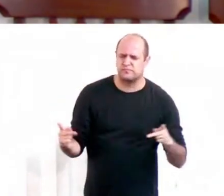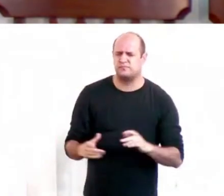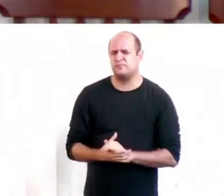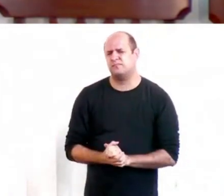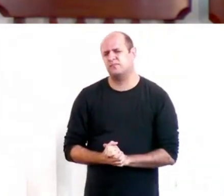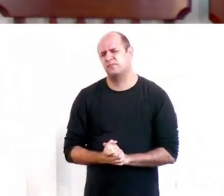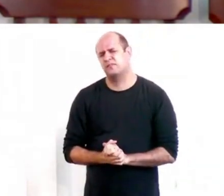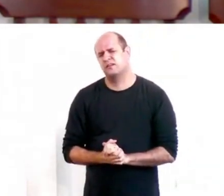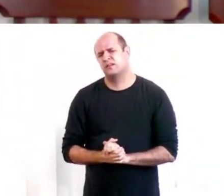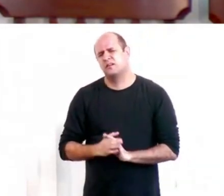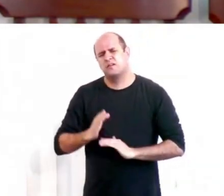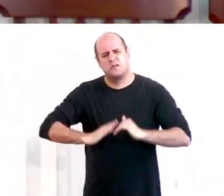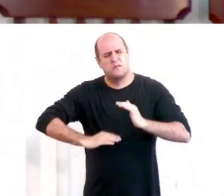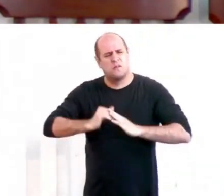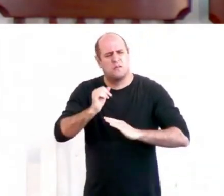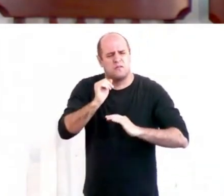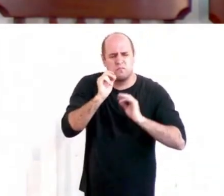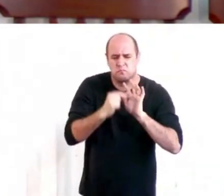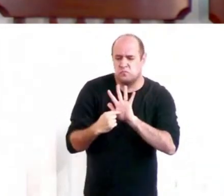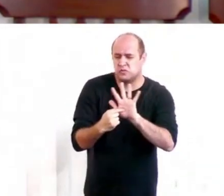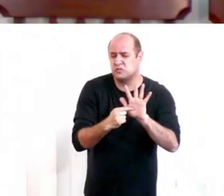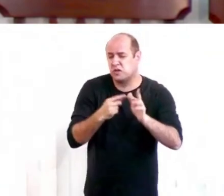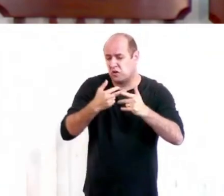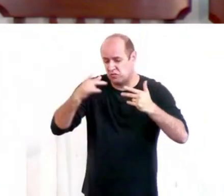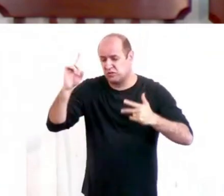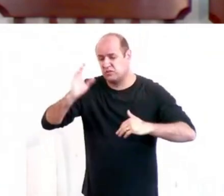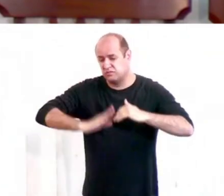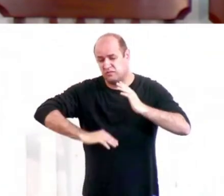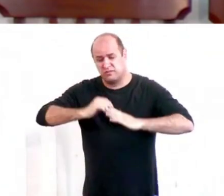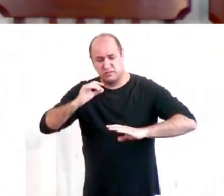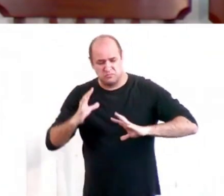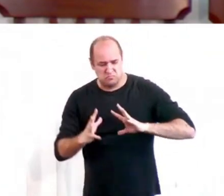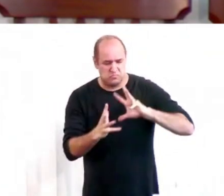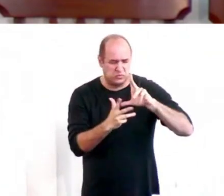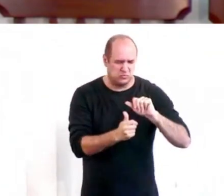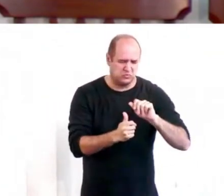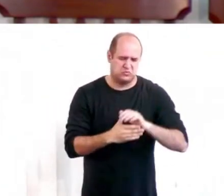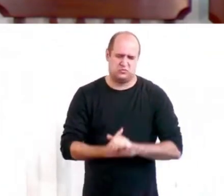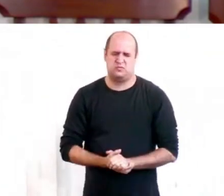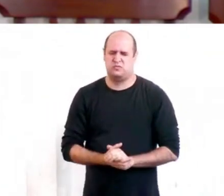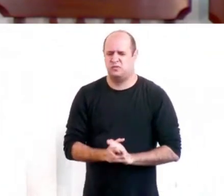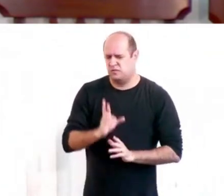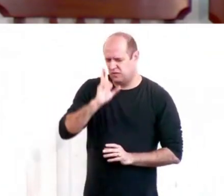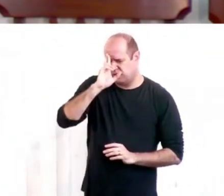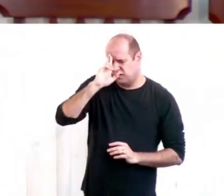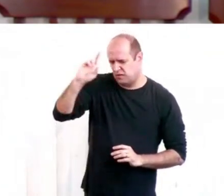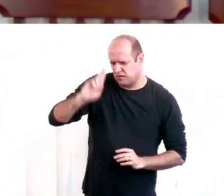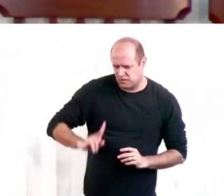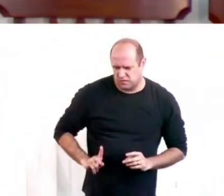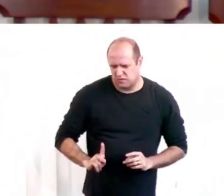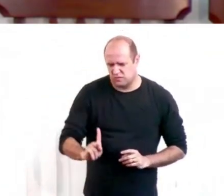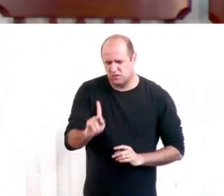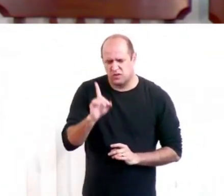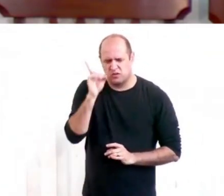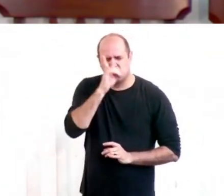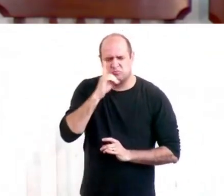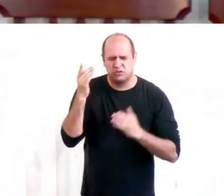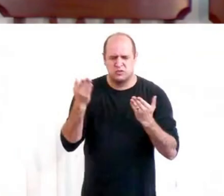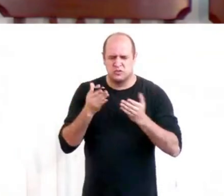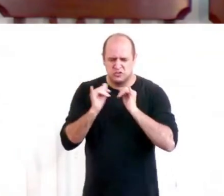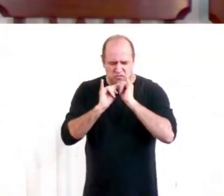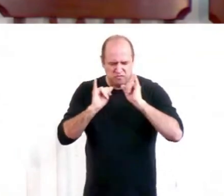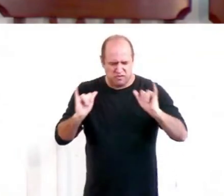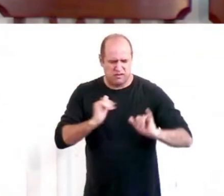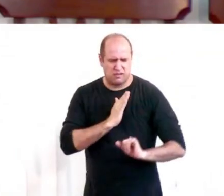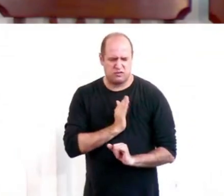tem feito ao redor da terra. E que o Senhor continue, Pai, nesse domingo falando aos nossos corações.